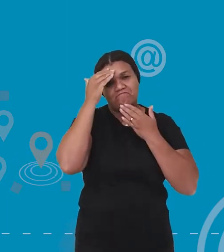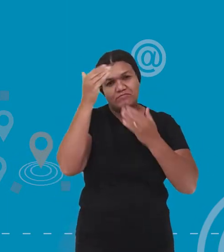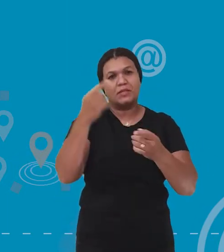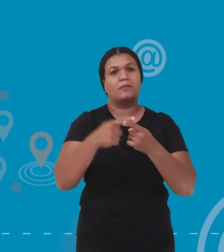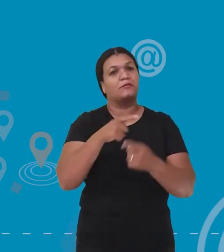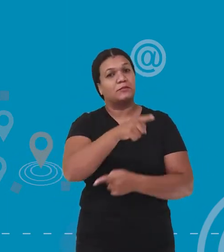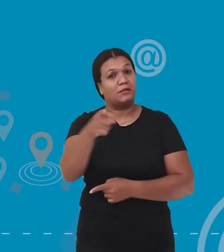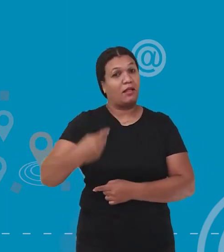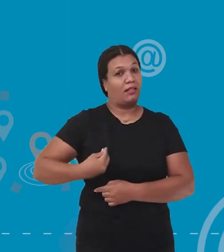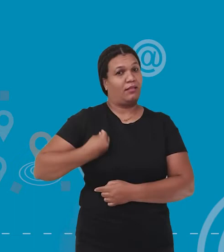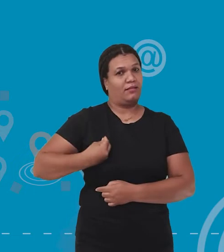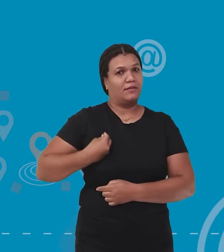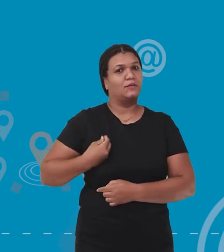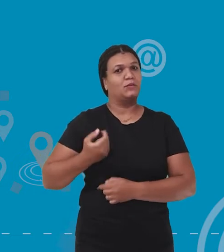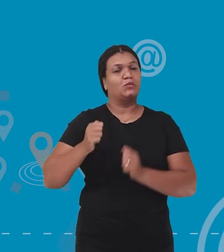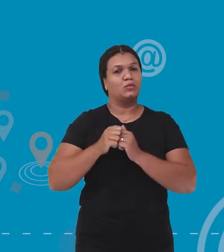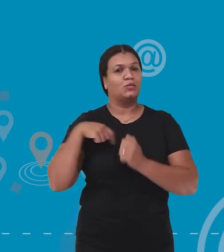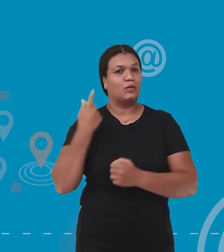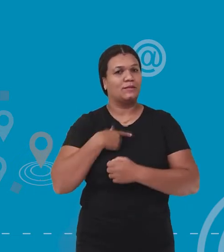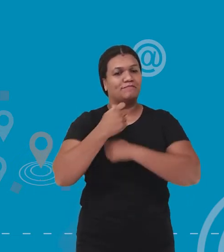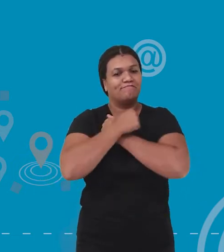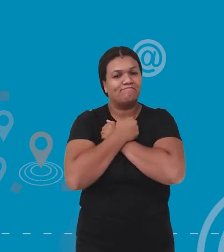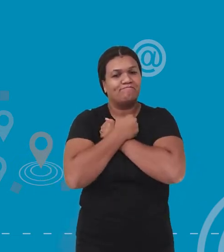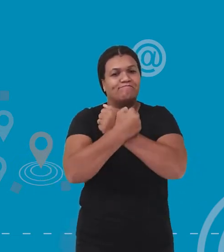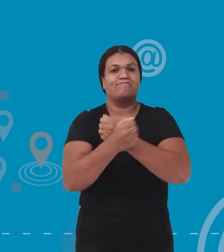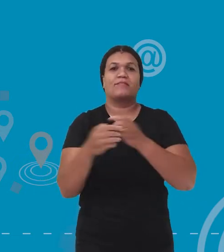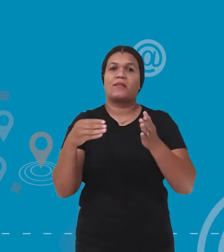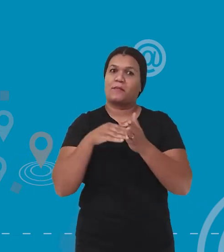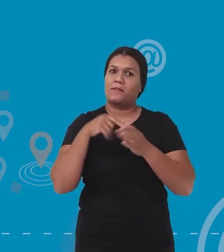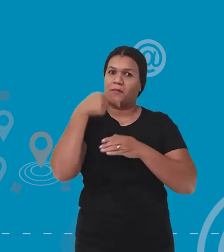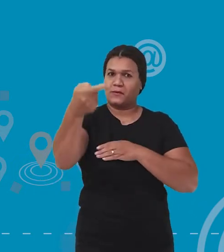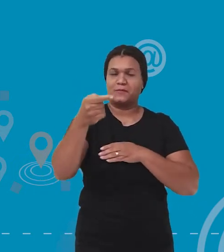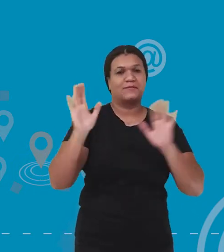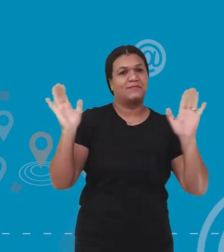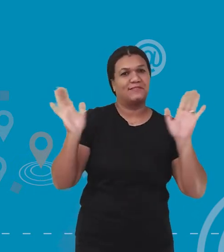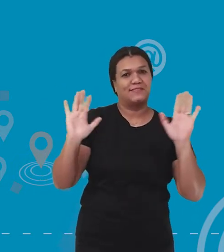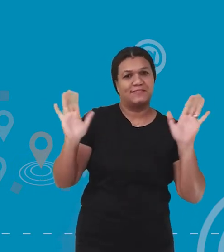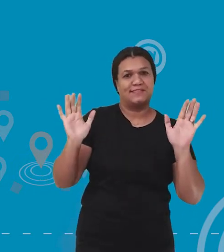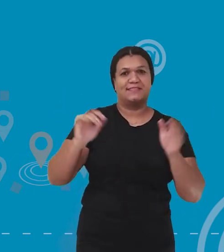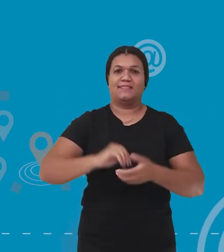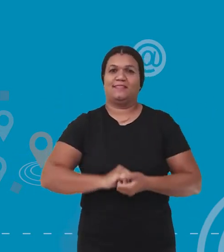por estarem aqui conosco. Um grande abraço e até logo. Tchau!